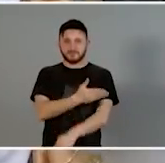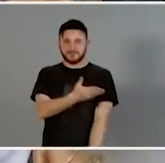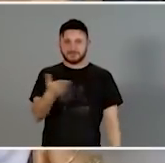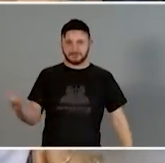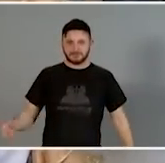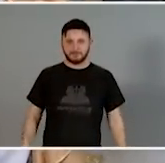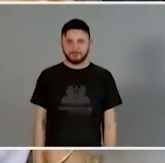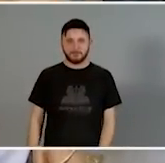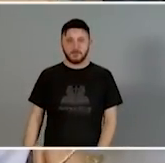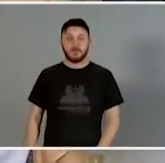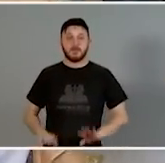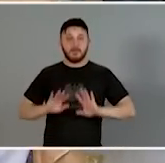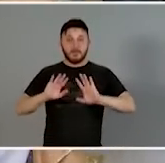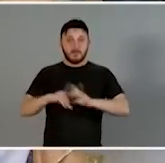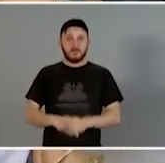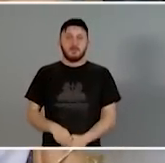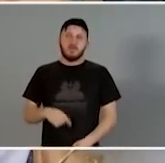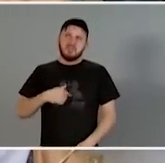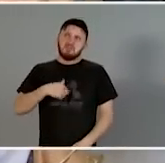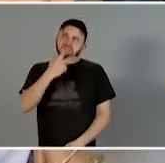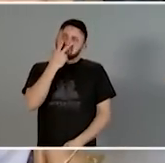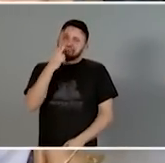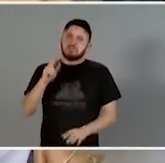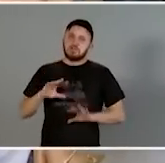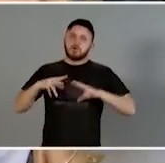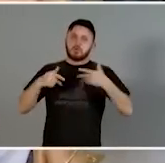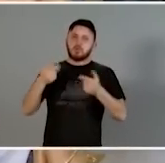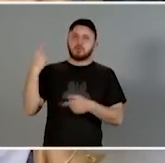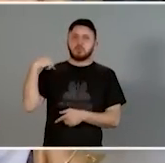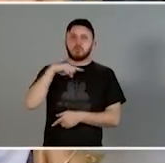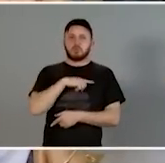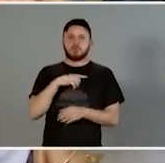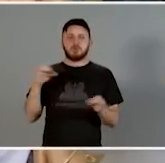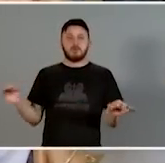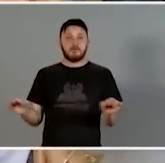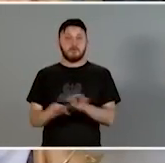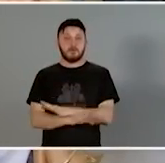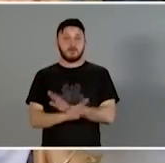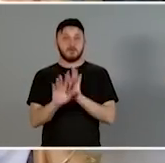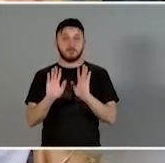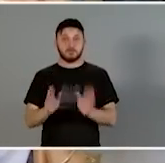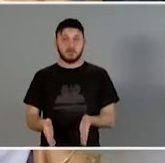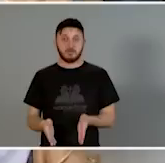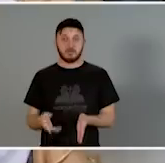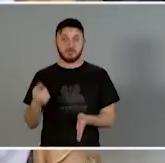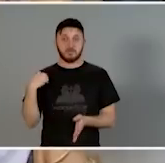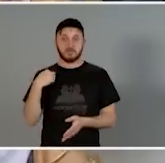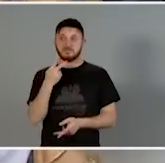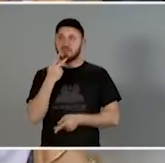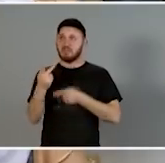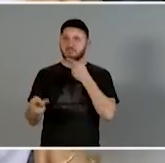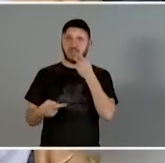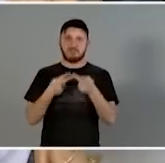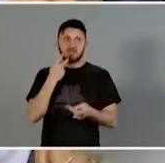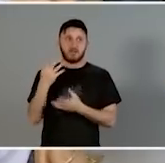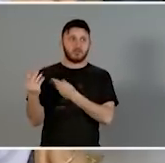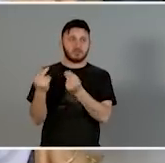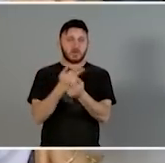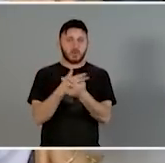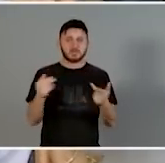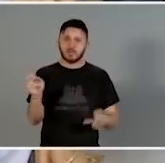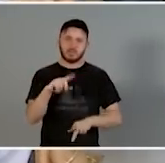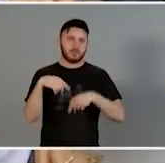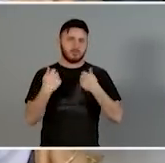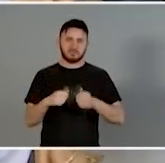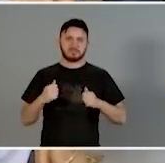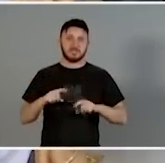eu acredito que quando chega o final, a gente não precisa ficar falando muito, é resgatar tanta coisa boa que